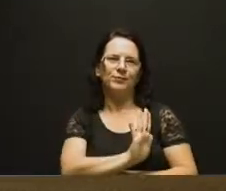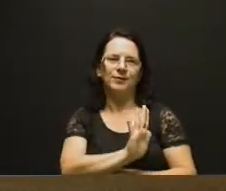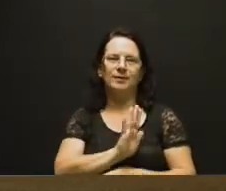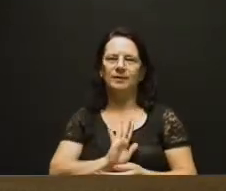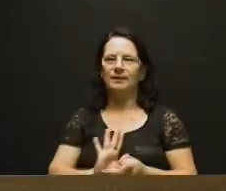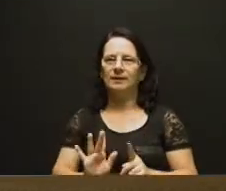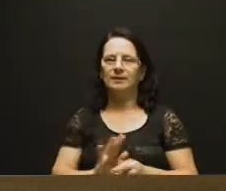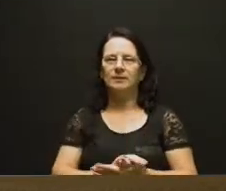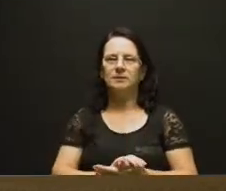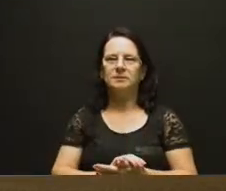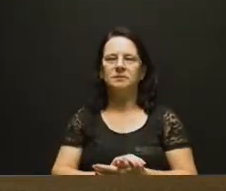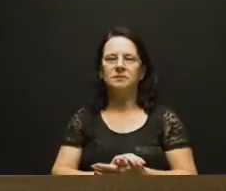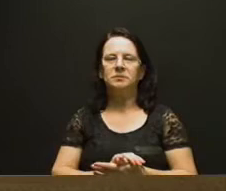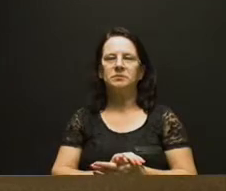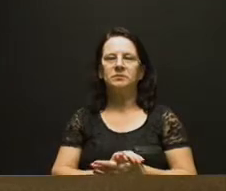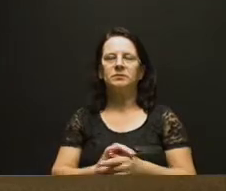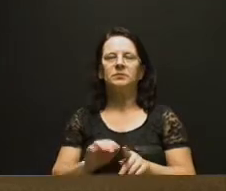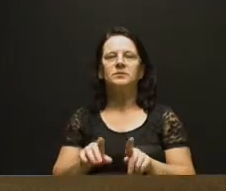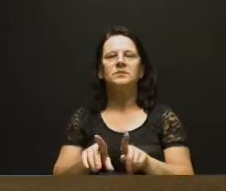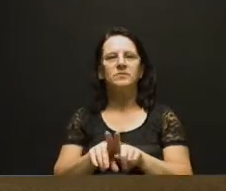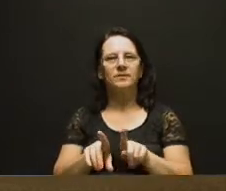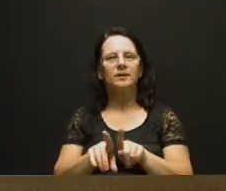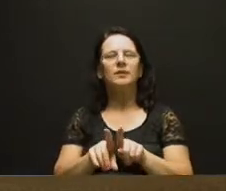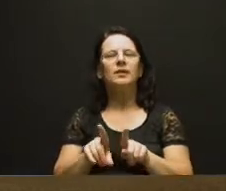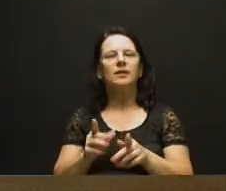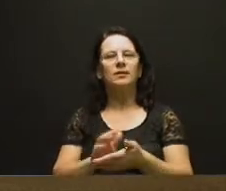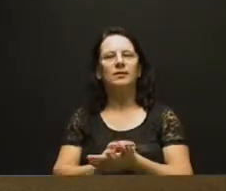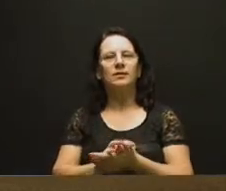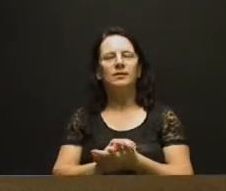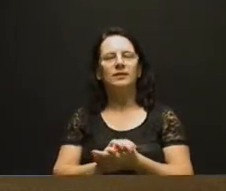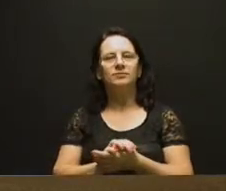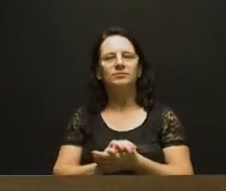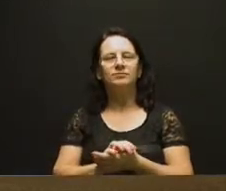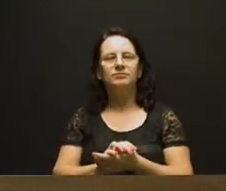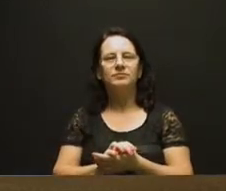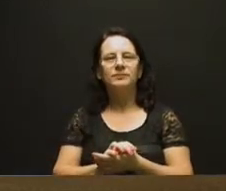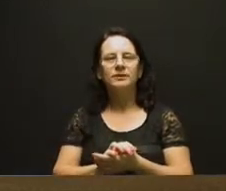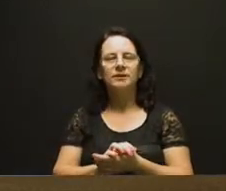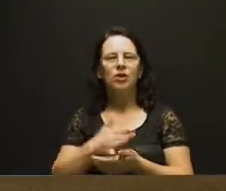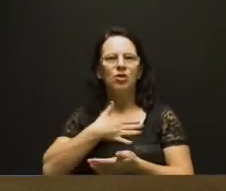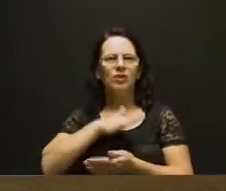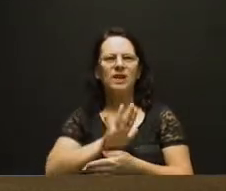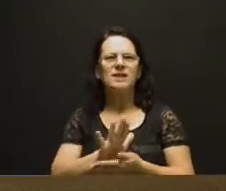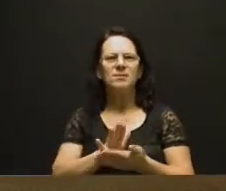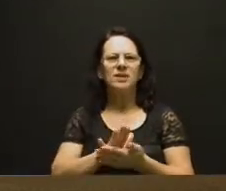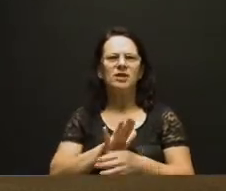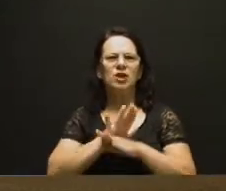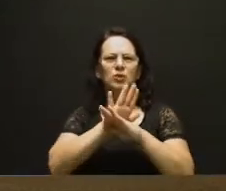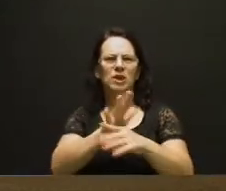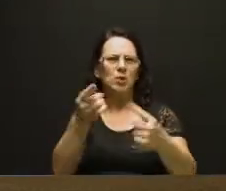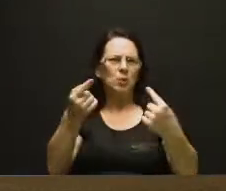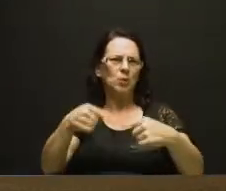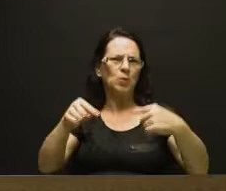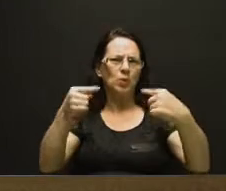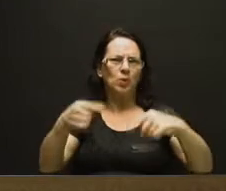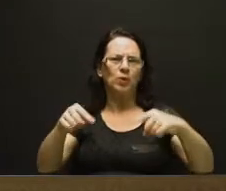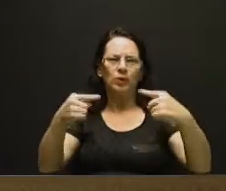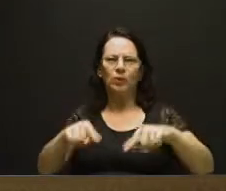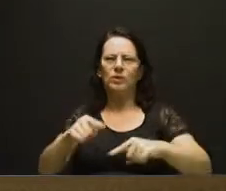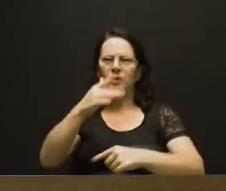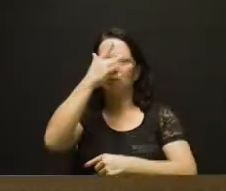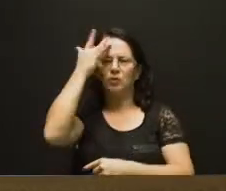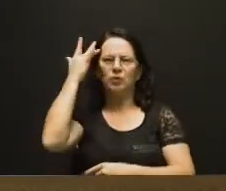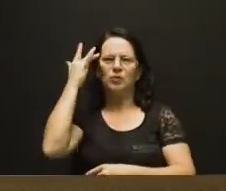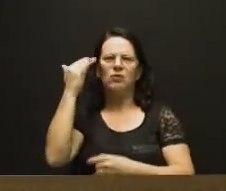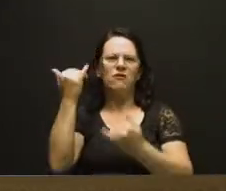todo fracionam e pega os iguais coloca uma boina na cabeça e disse que é contra tudo e contra todos o que fala